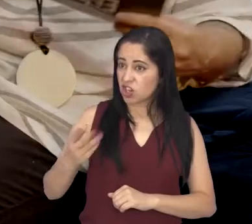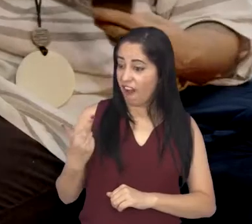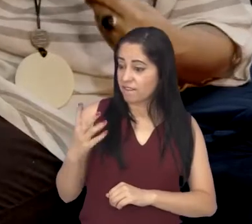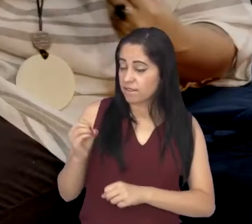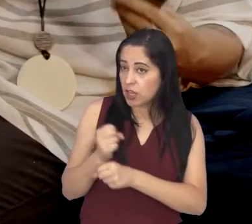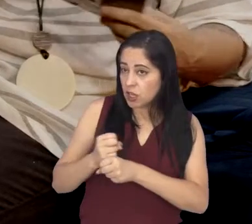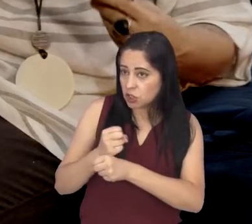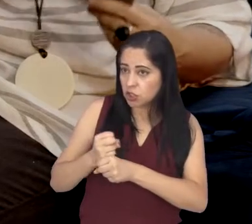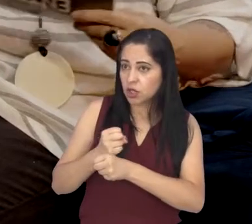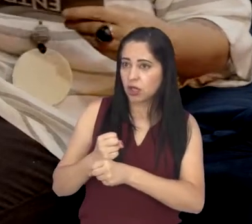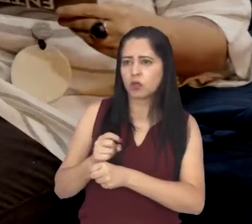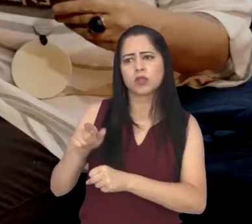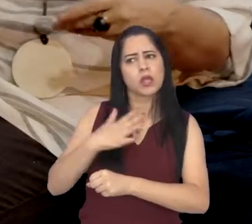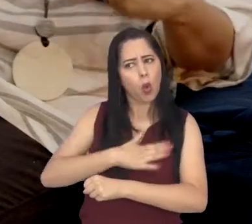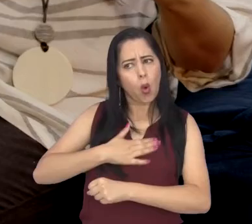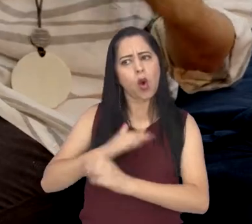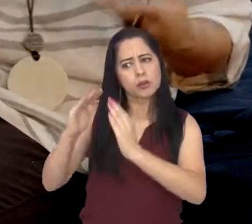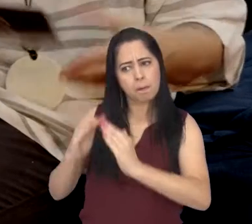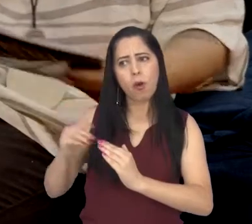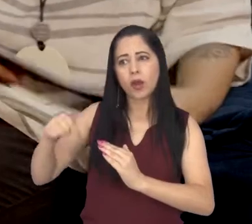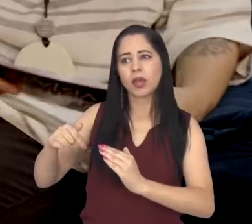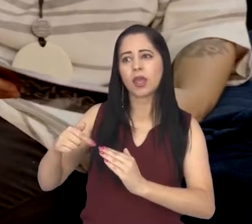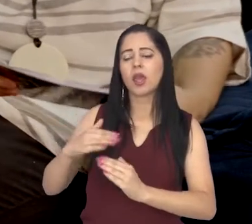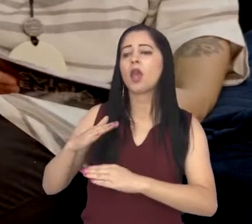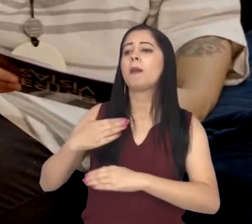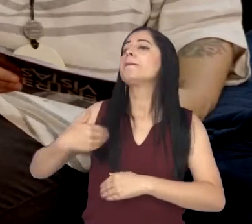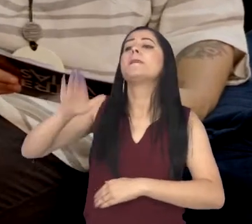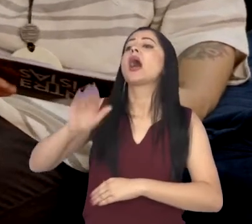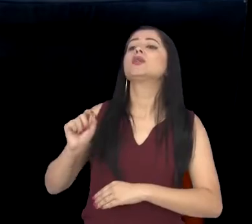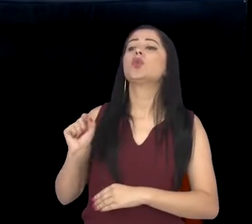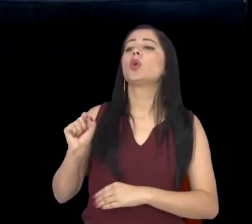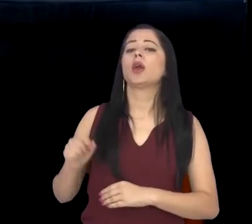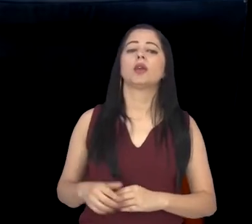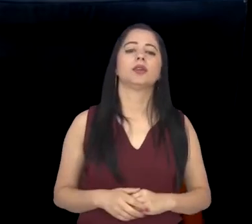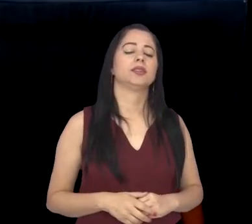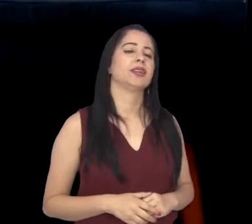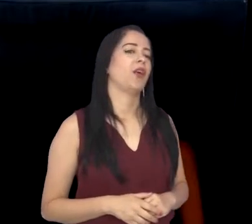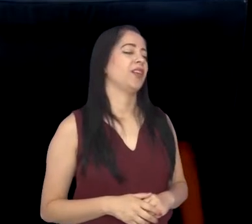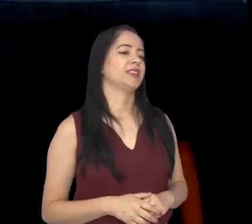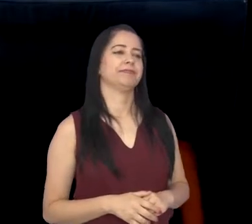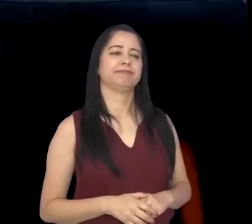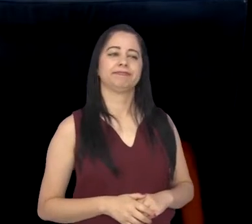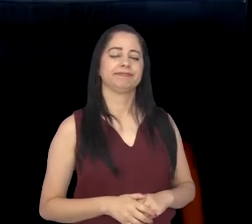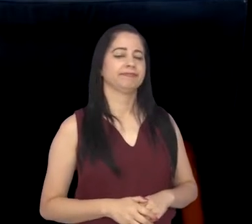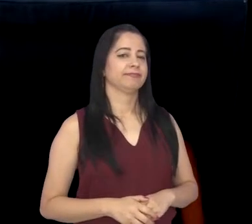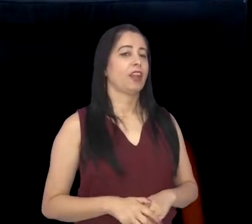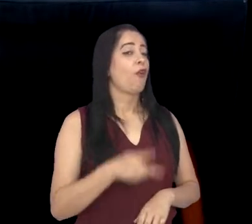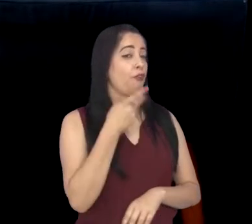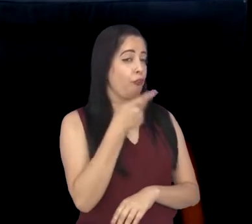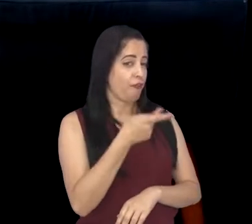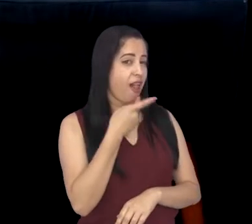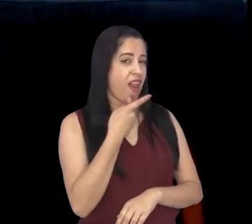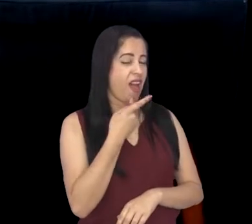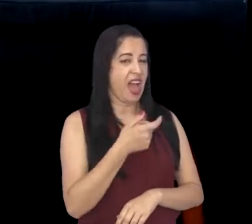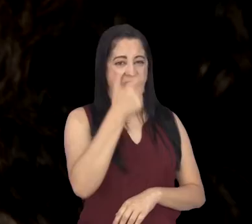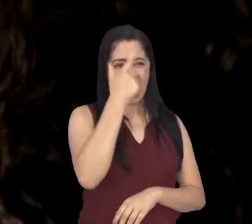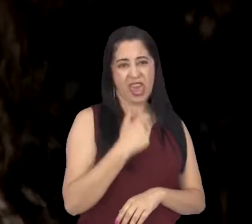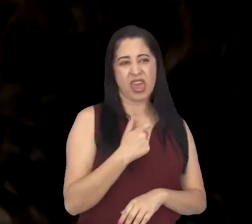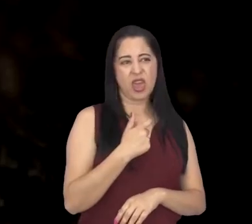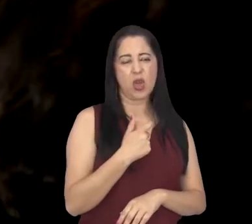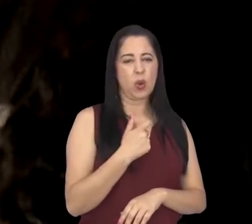né? O que mais te... O que você gosta aqui nessa cidade? Olha, eu não sem demagogia, eu não sou demagogo,